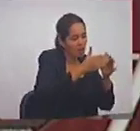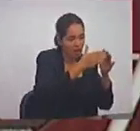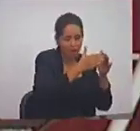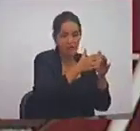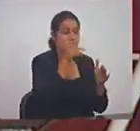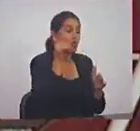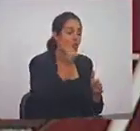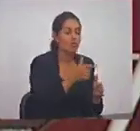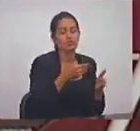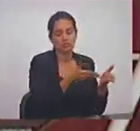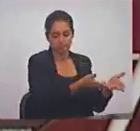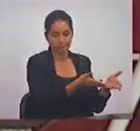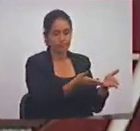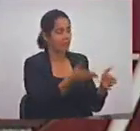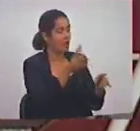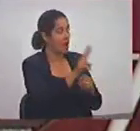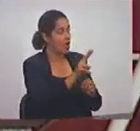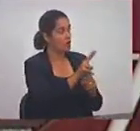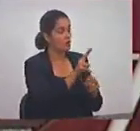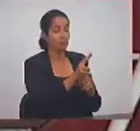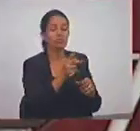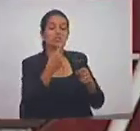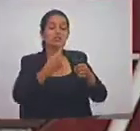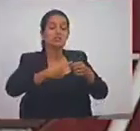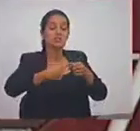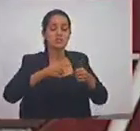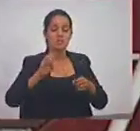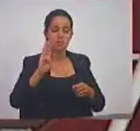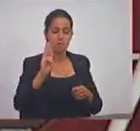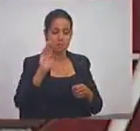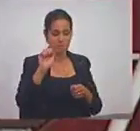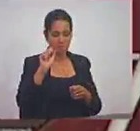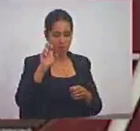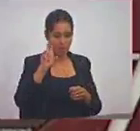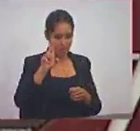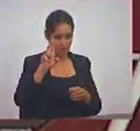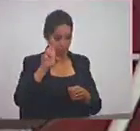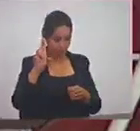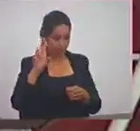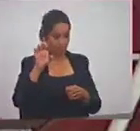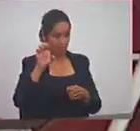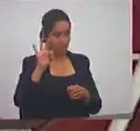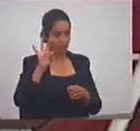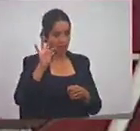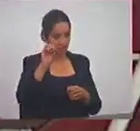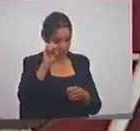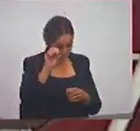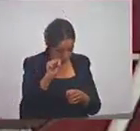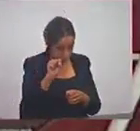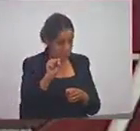de Barretos. Plenário, Dr. Otávio Viscardi, 10 de junho de 2019, vereador Meidão, autor da